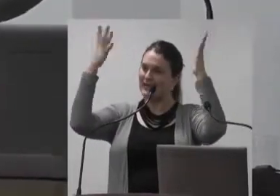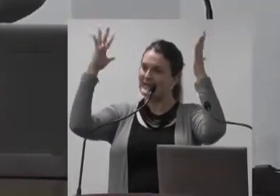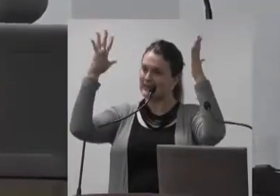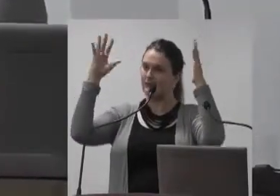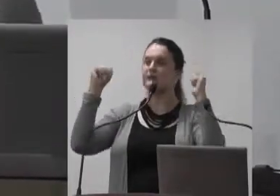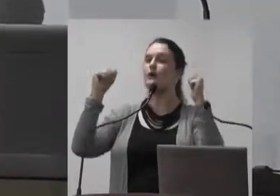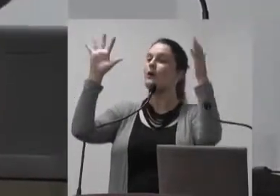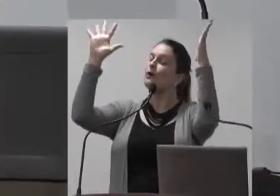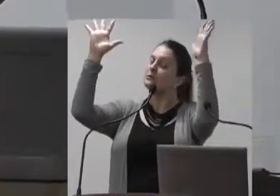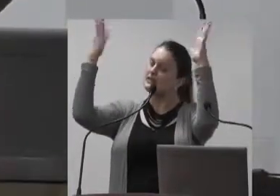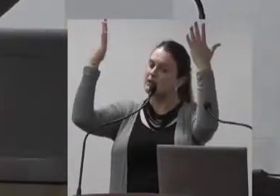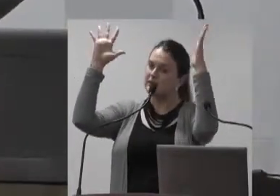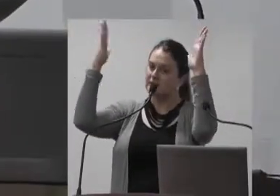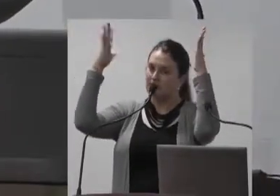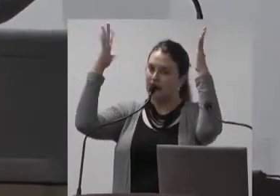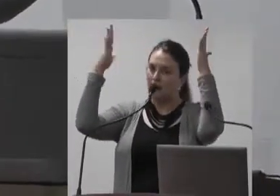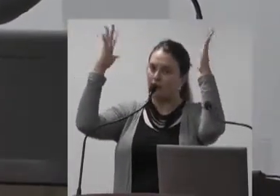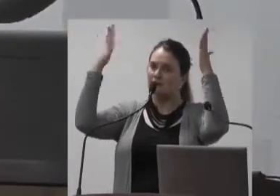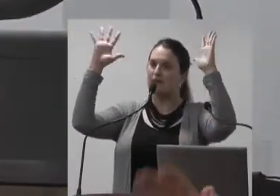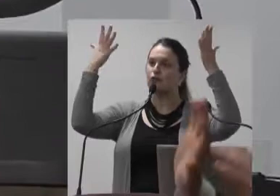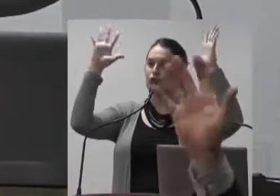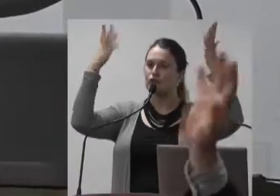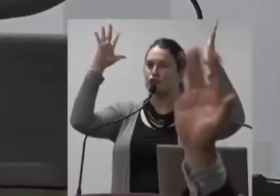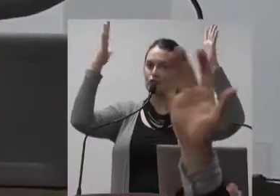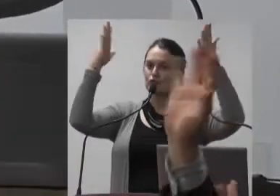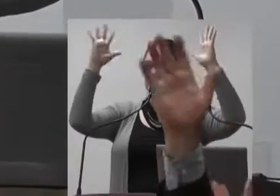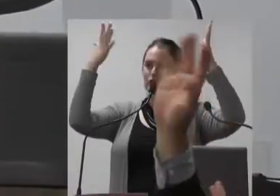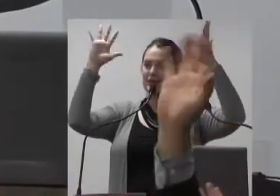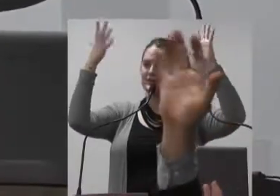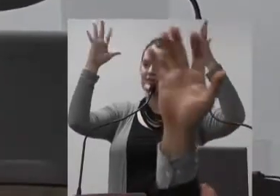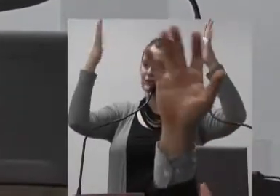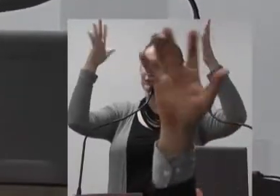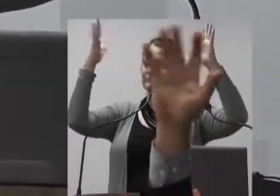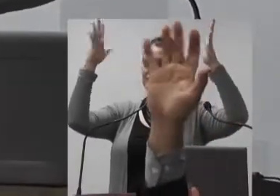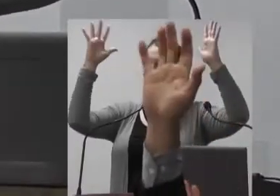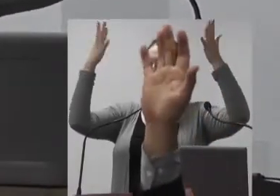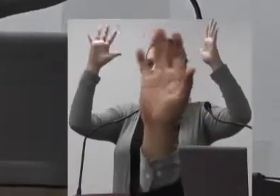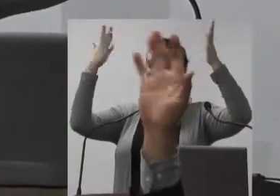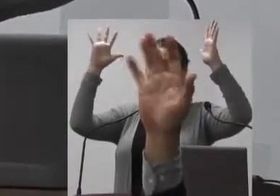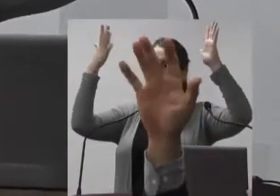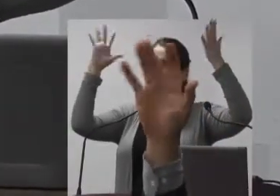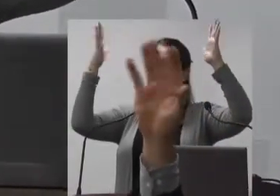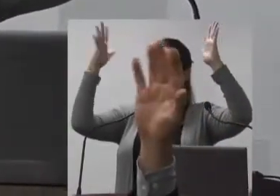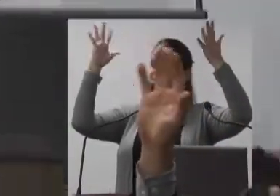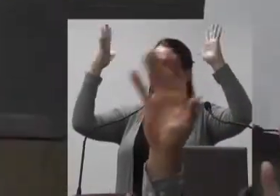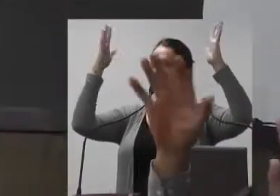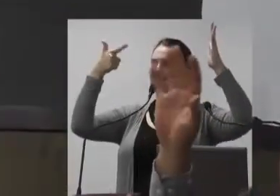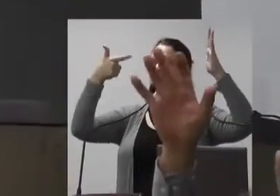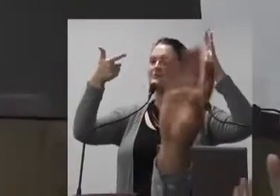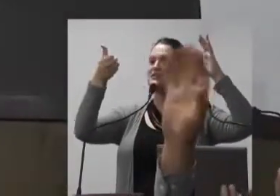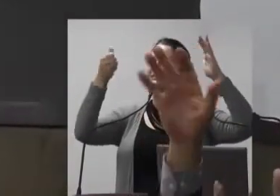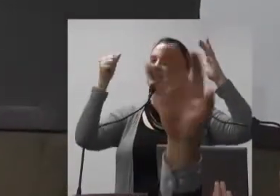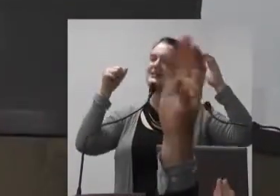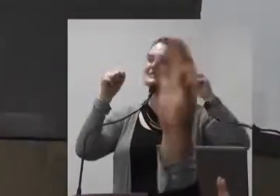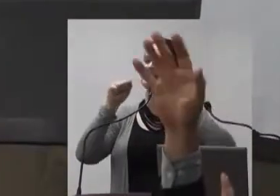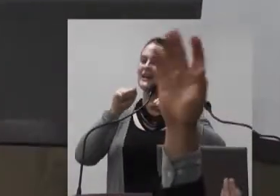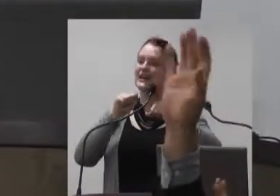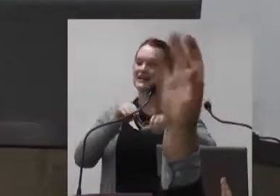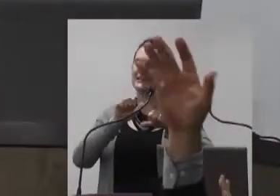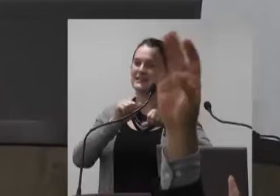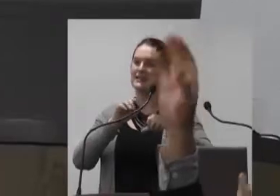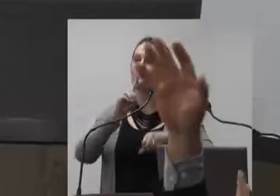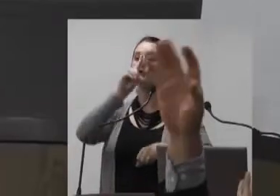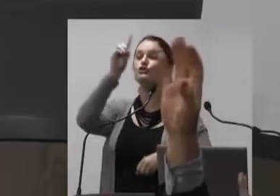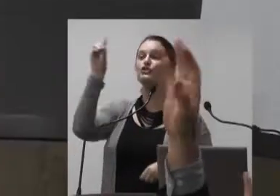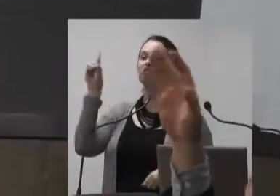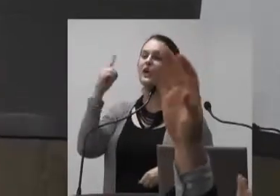surdo é assim. Então, uma salva de palmas para todos os surdos do Brasil, né, em relação ao dia 26